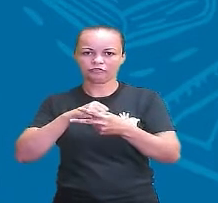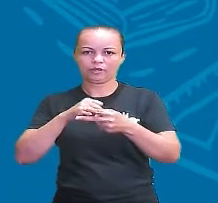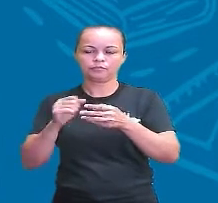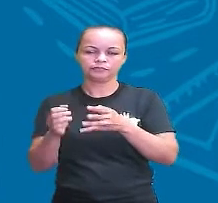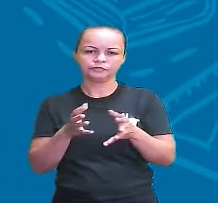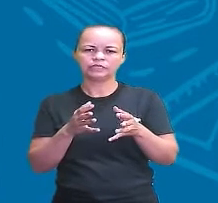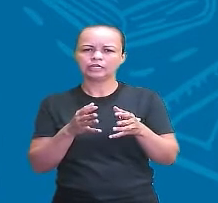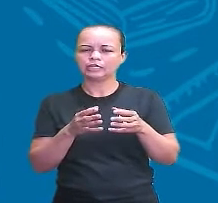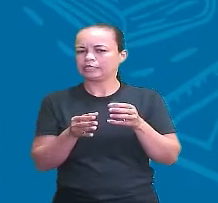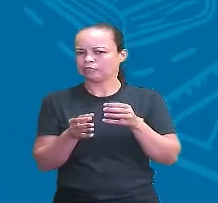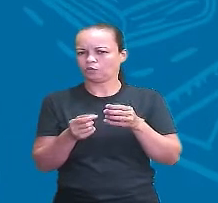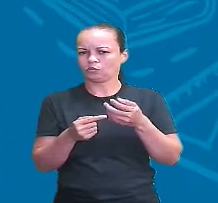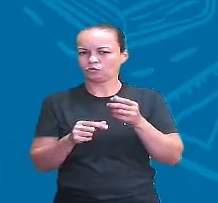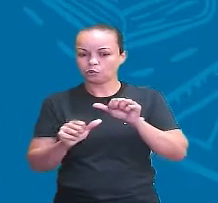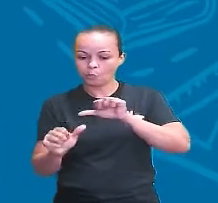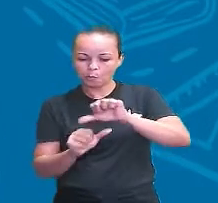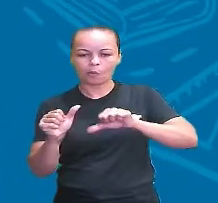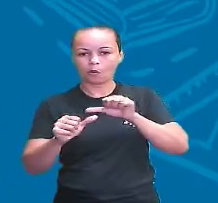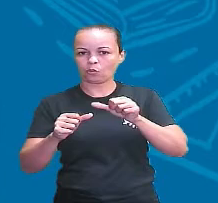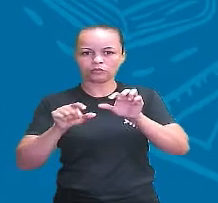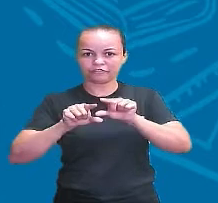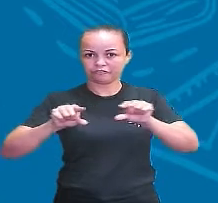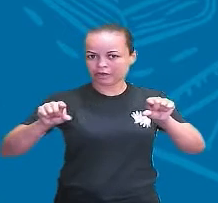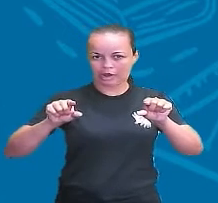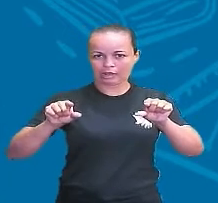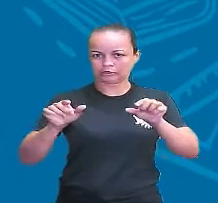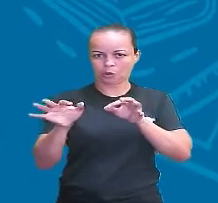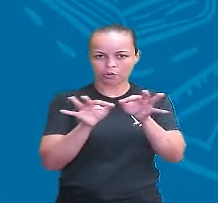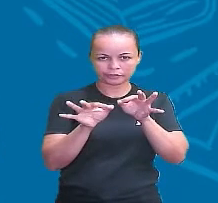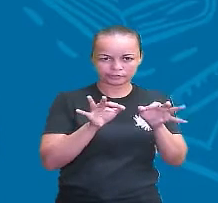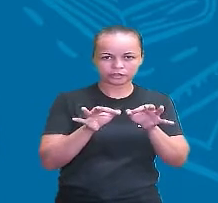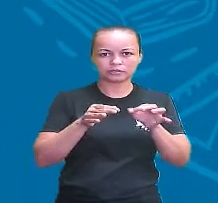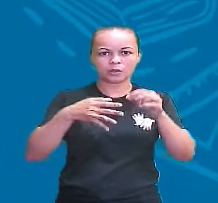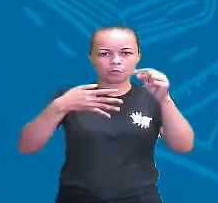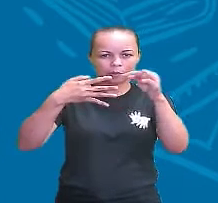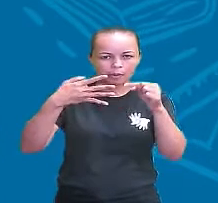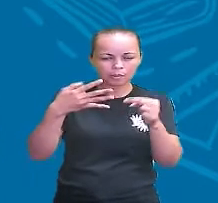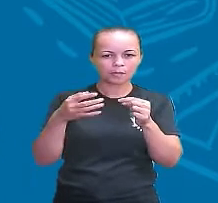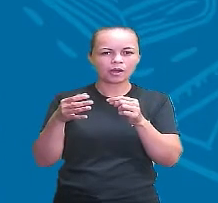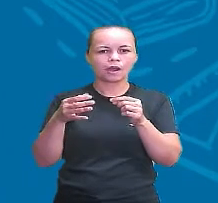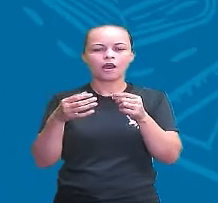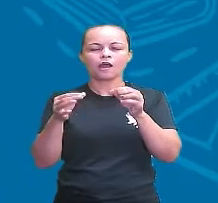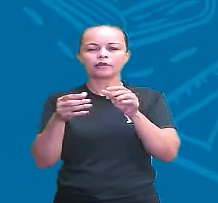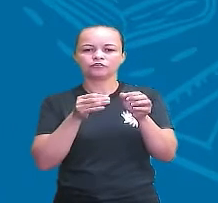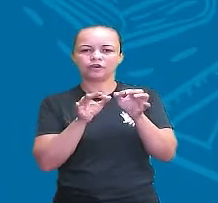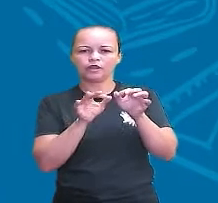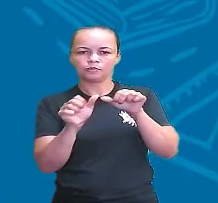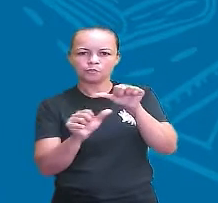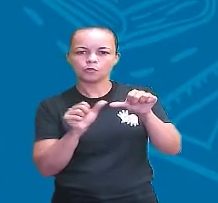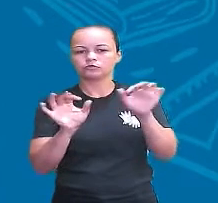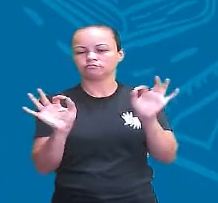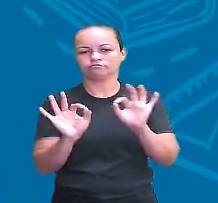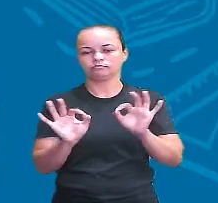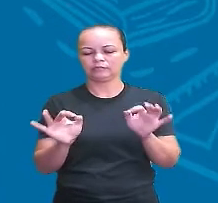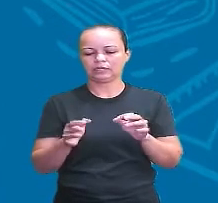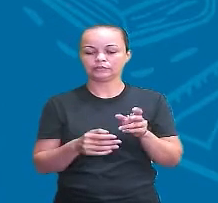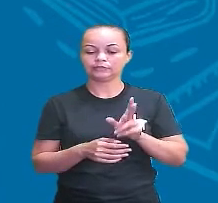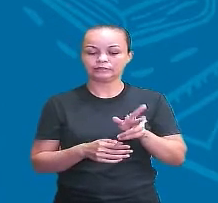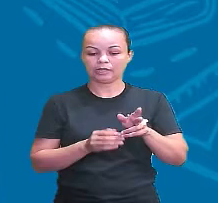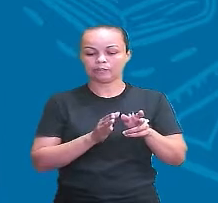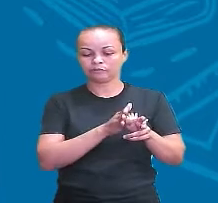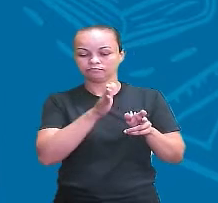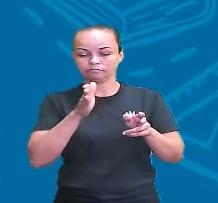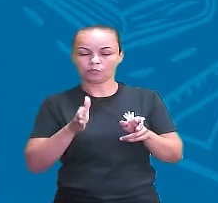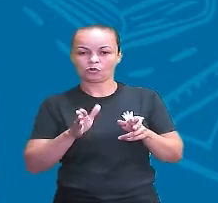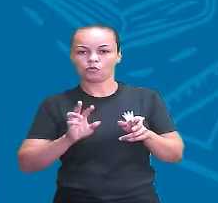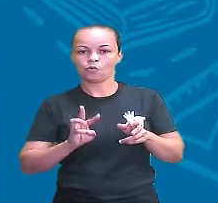Então, não interfere em nada na frase, digamos assim, na estrutura. Ela vai ficar sempre aí antes do teu verbo. Então, sempre depois do will, se